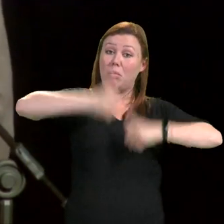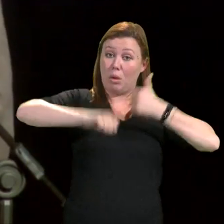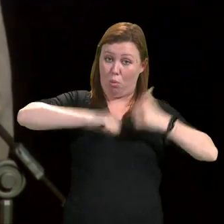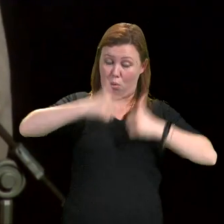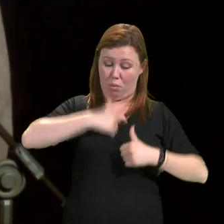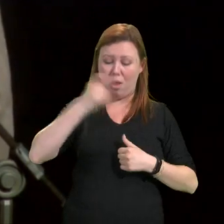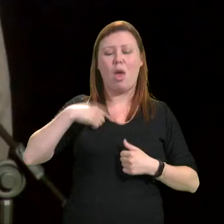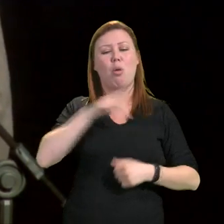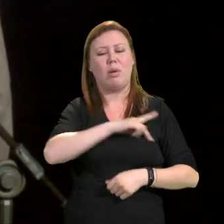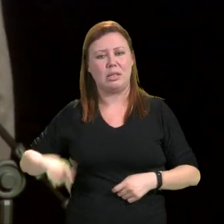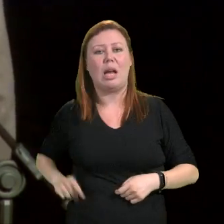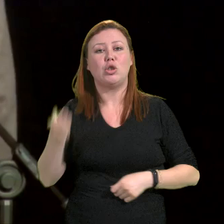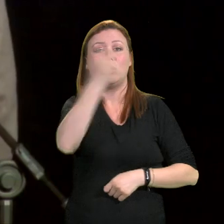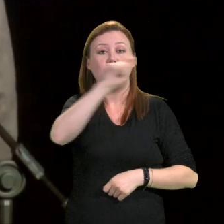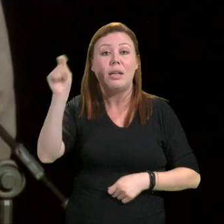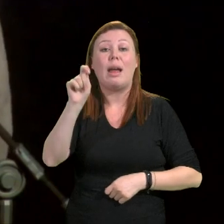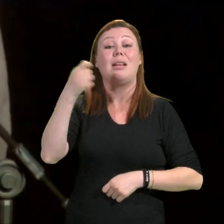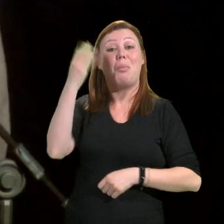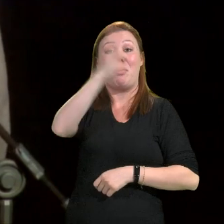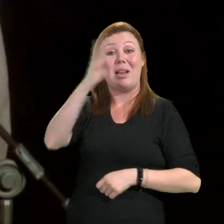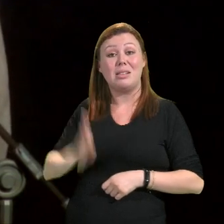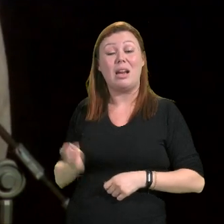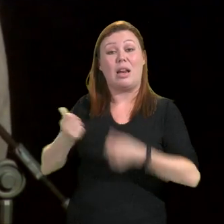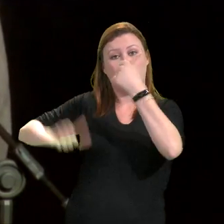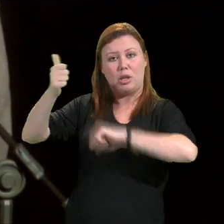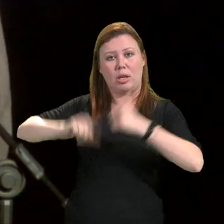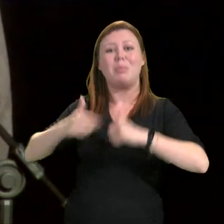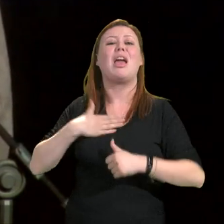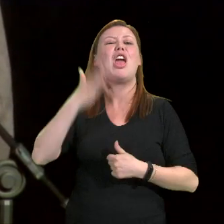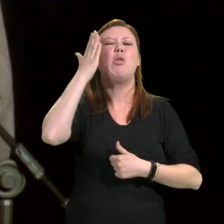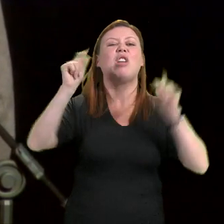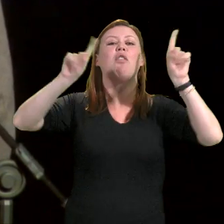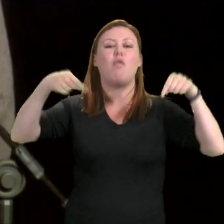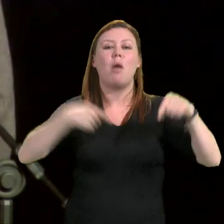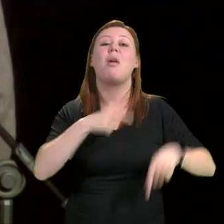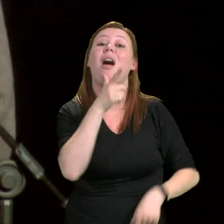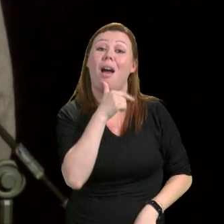presidente da Sociedade Brasileira de Química nos últimos dois anos, e eu sei a fórmula da água.